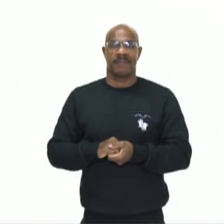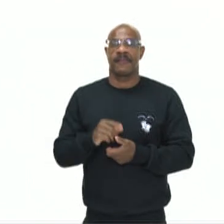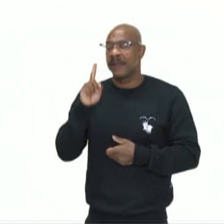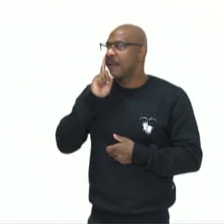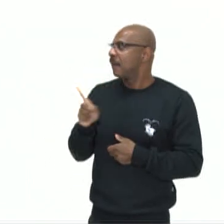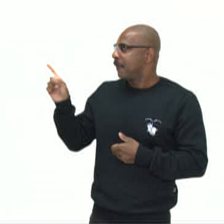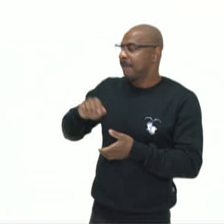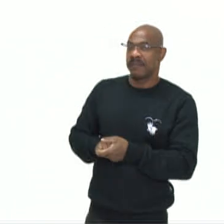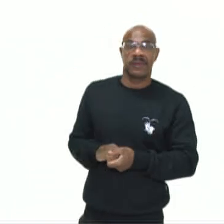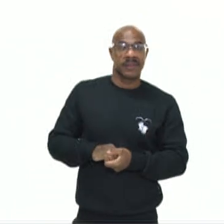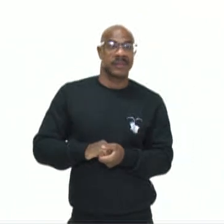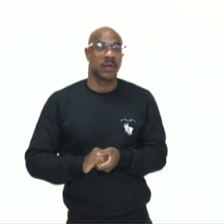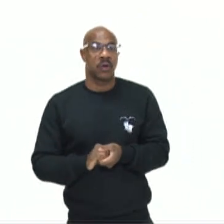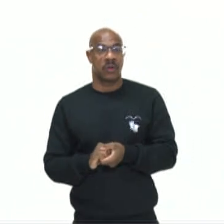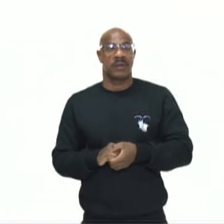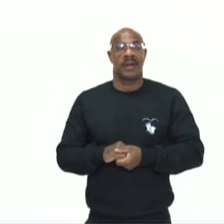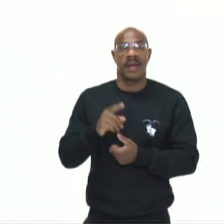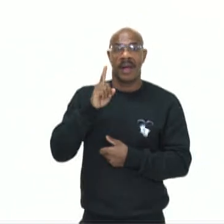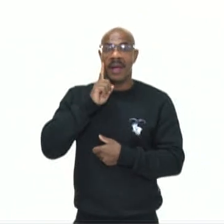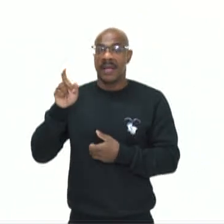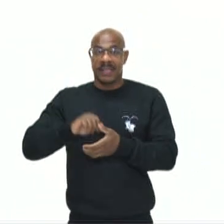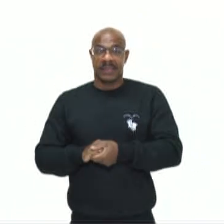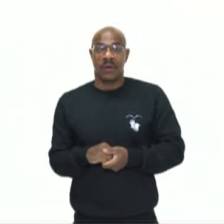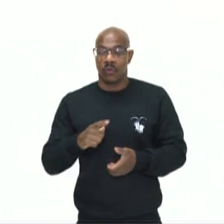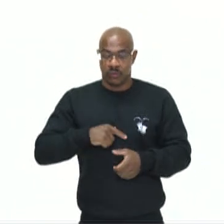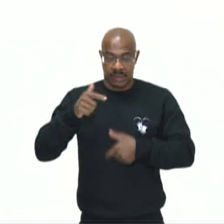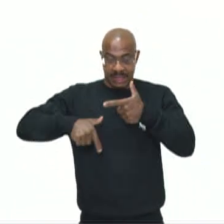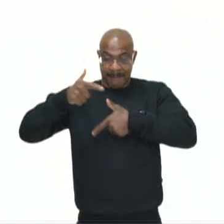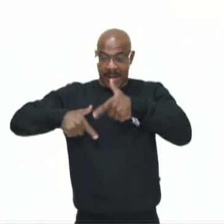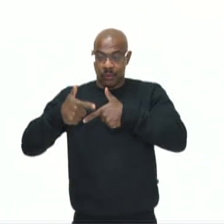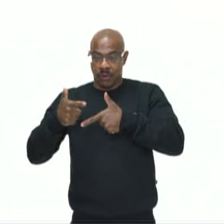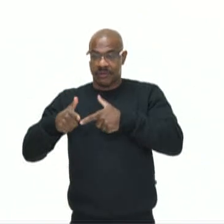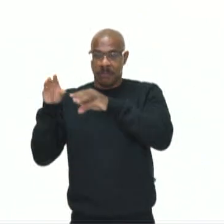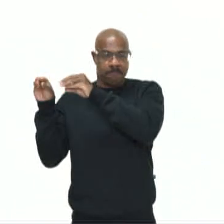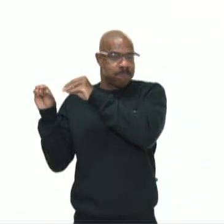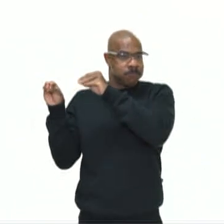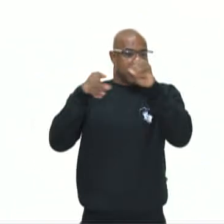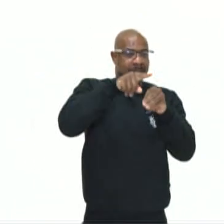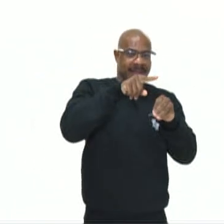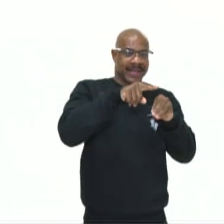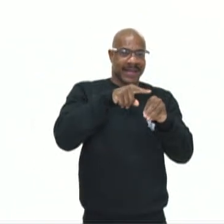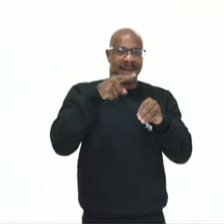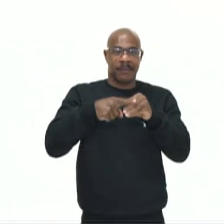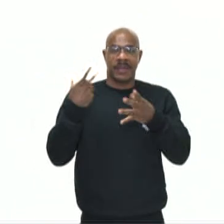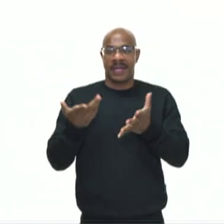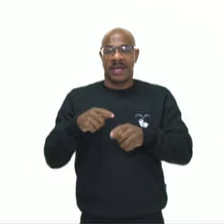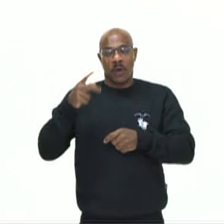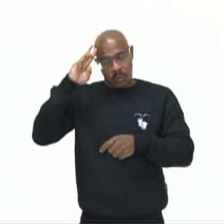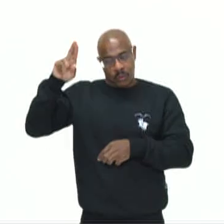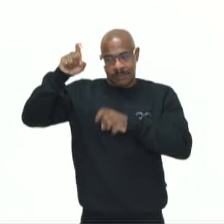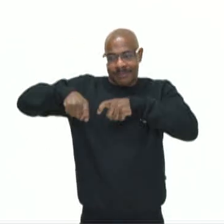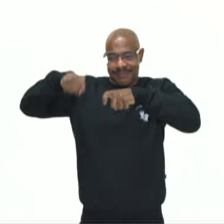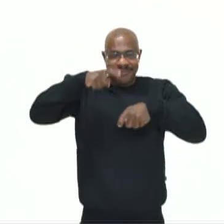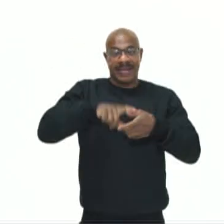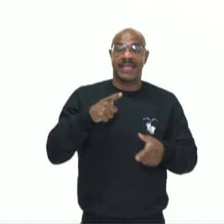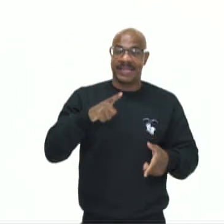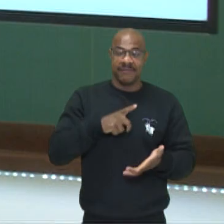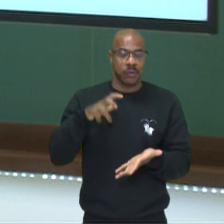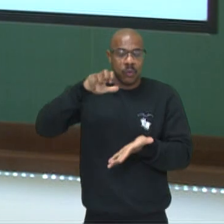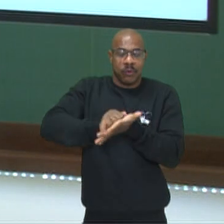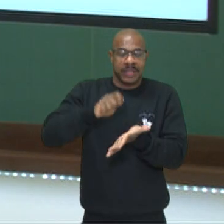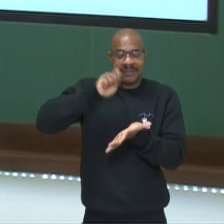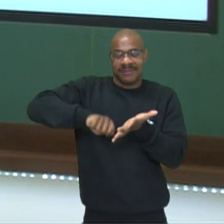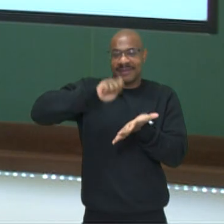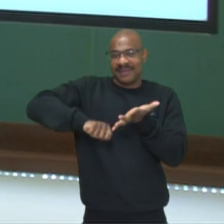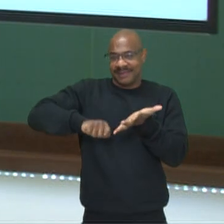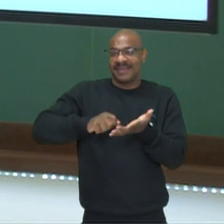pelos proprietários de terras, assinando um contrato prévio de serviço que ficou conhecida como escravidão por contrato.